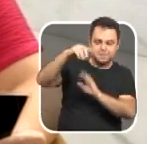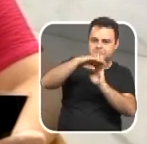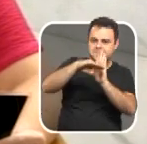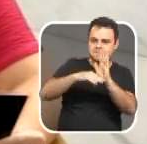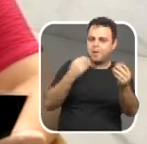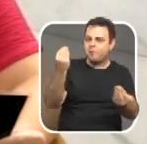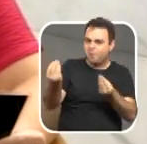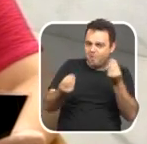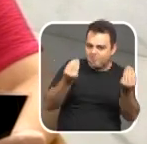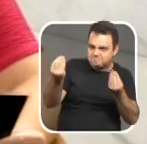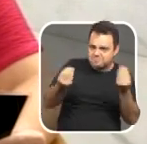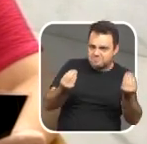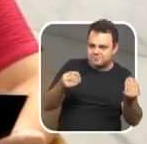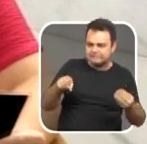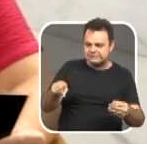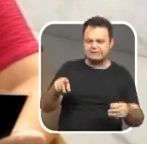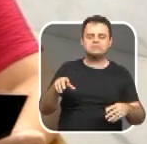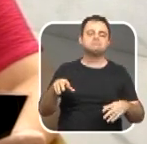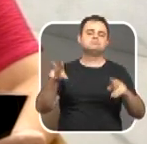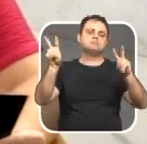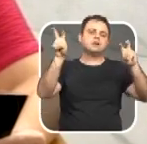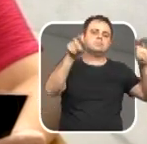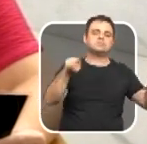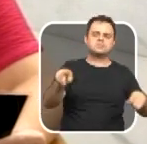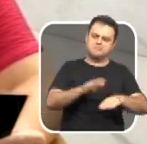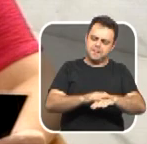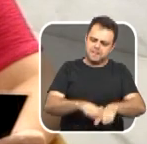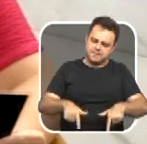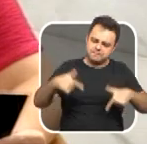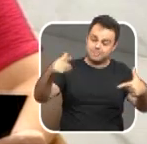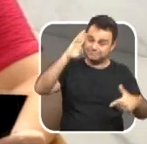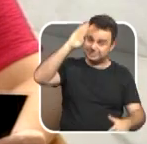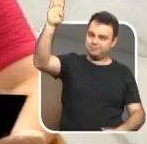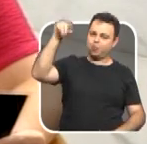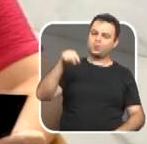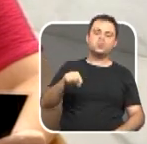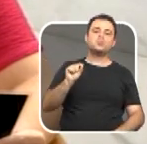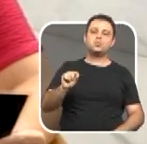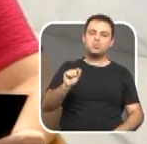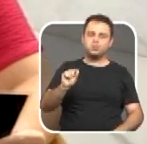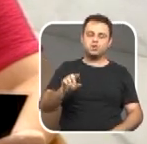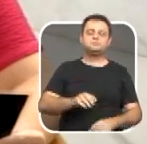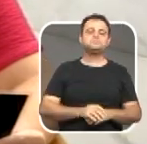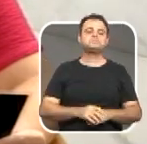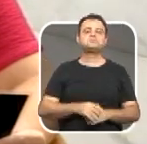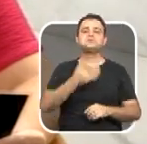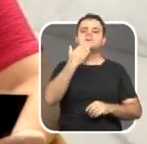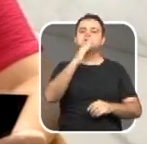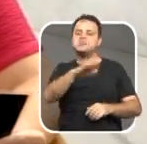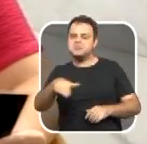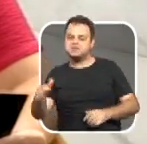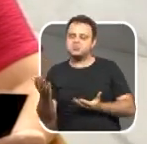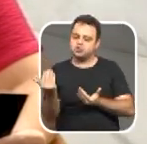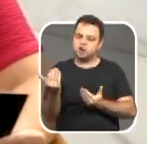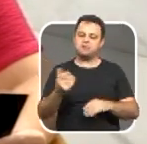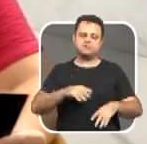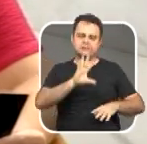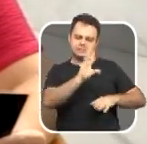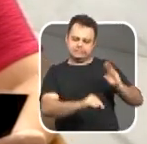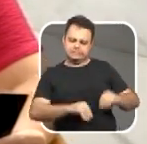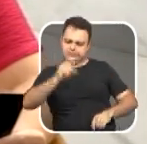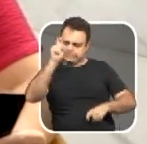do combate à exploração e o abuso sexual de crianças e adolescentes. Você faz um trabalho muito grande nas escolas do município,